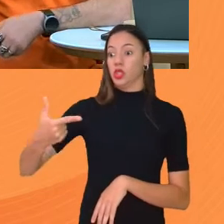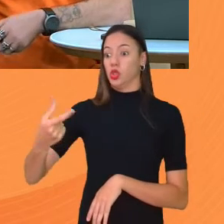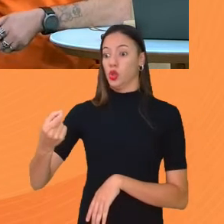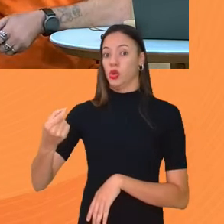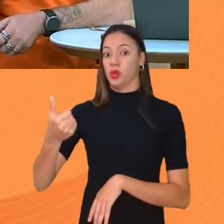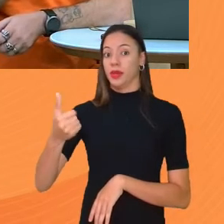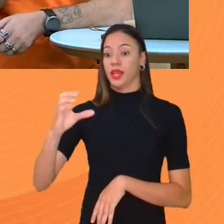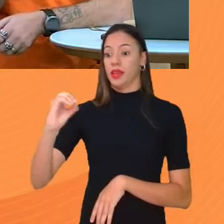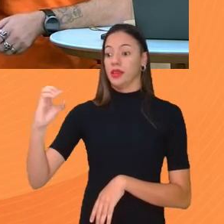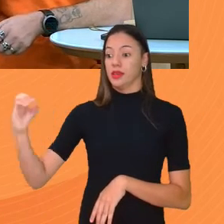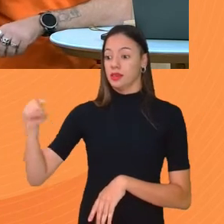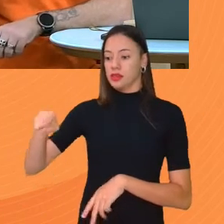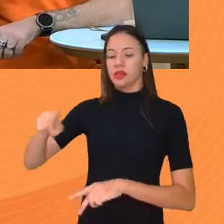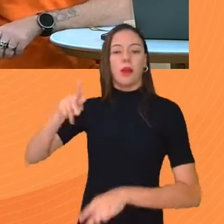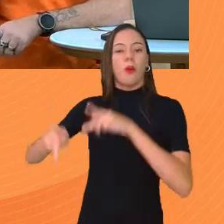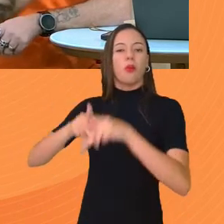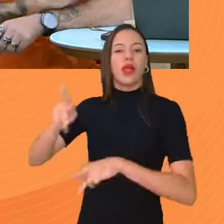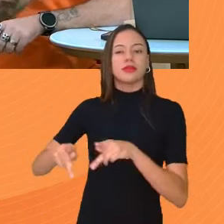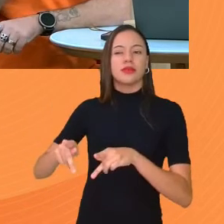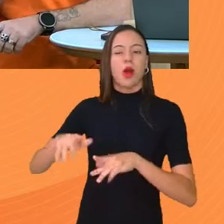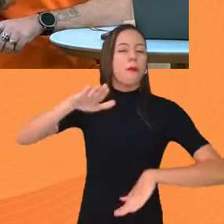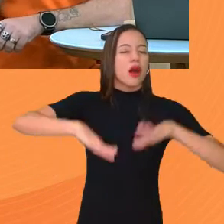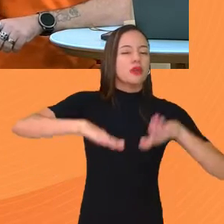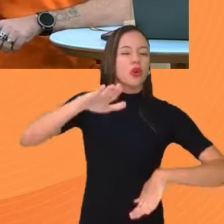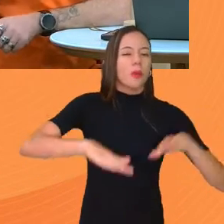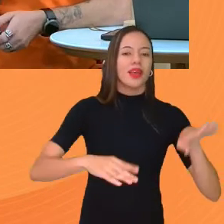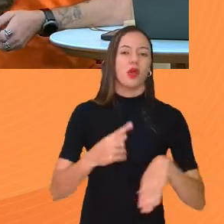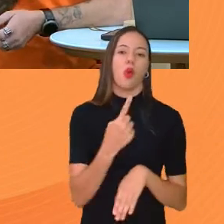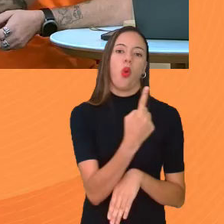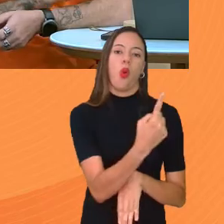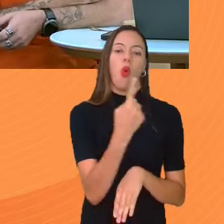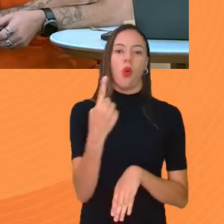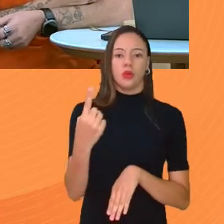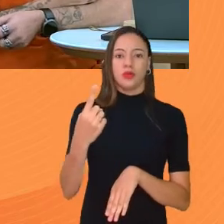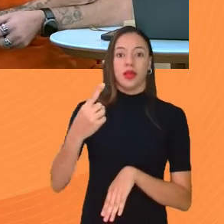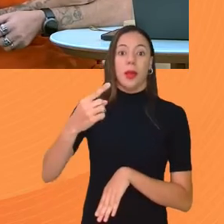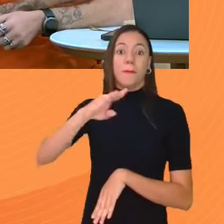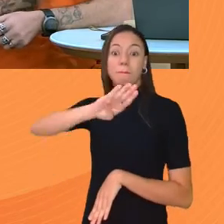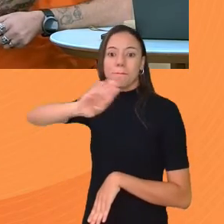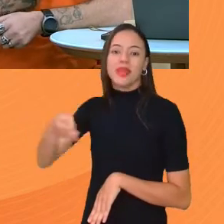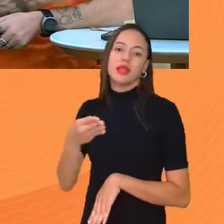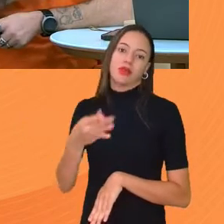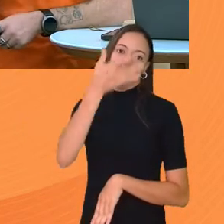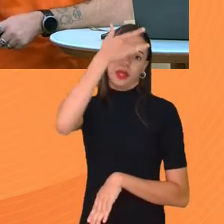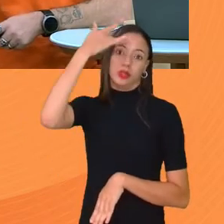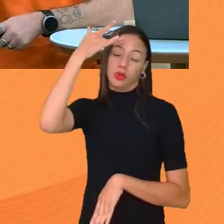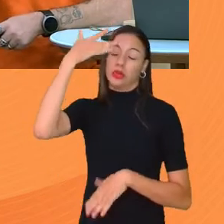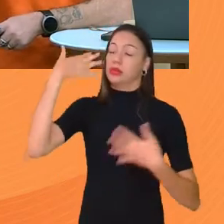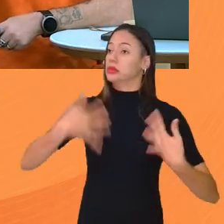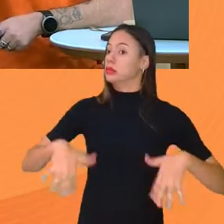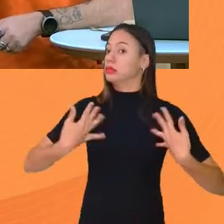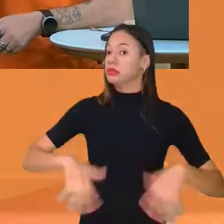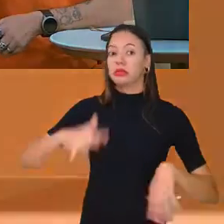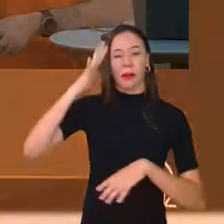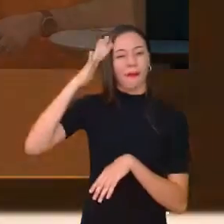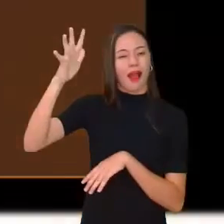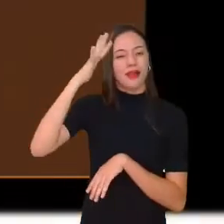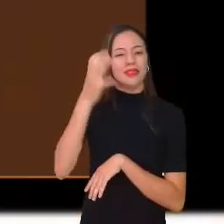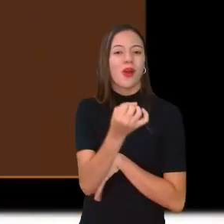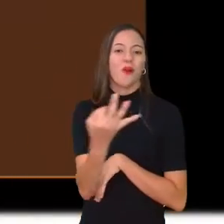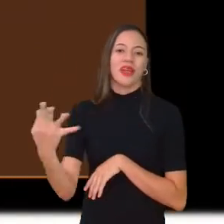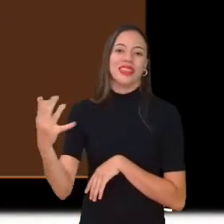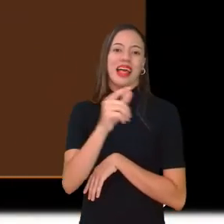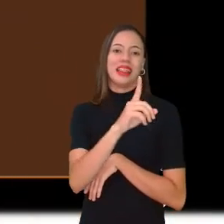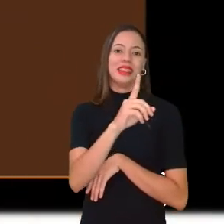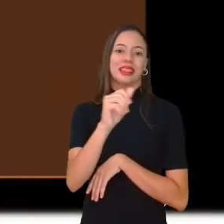população ela seja aproximadamente ali 11 bilhões de pessoas. Então, imagina a quantidade de